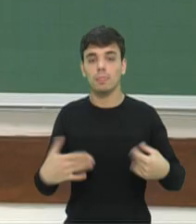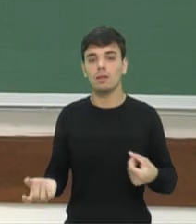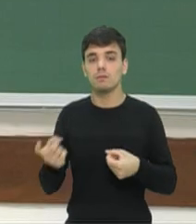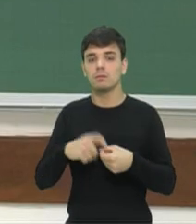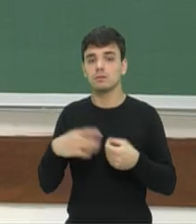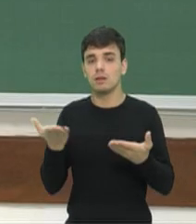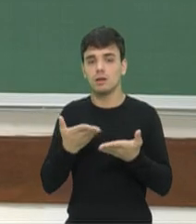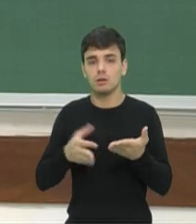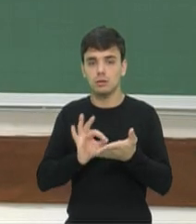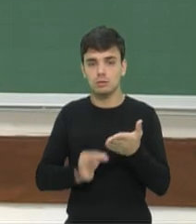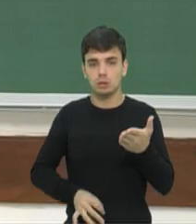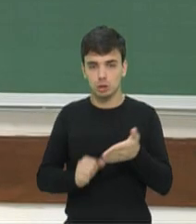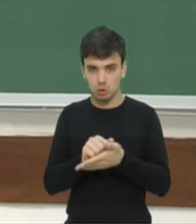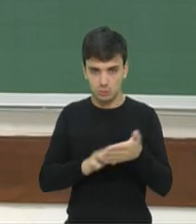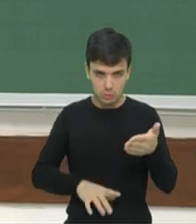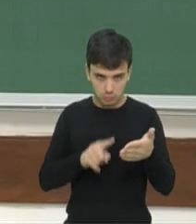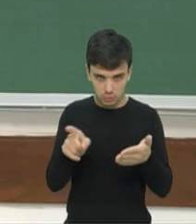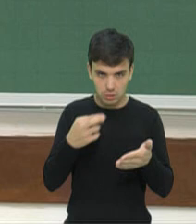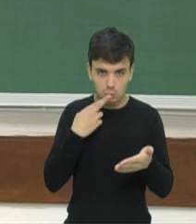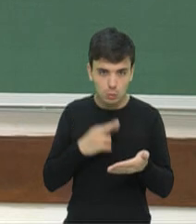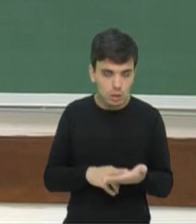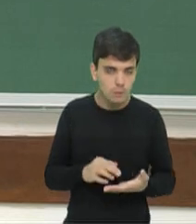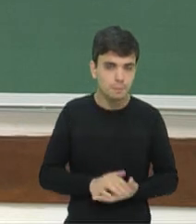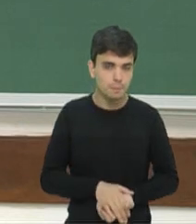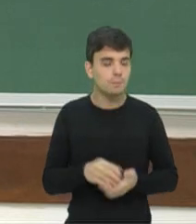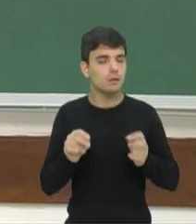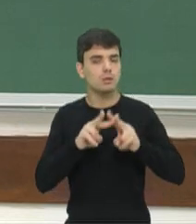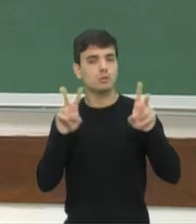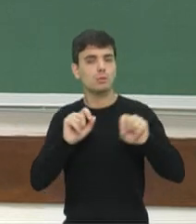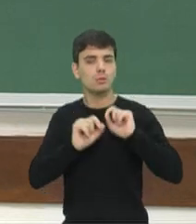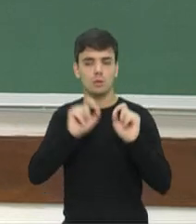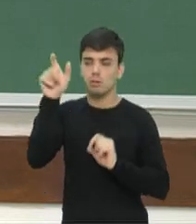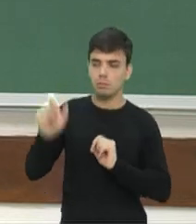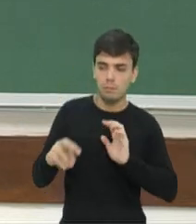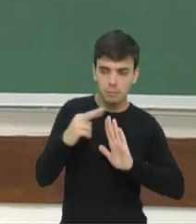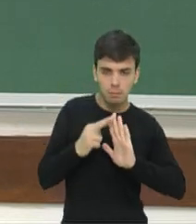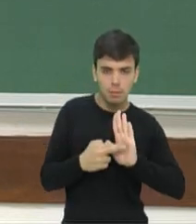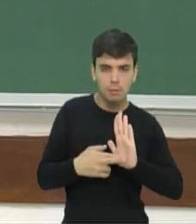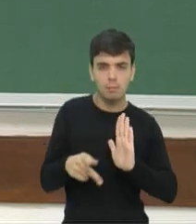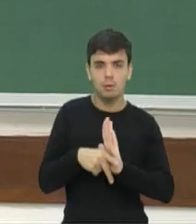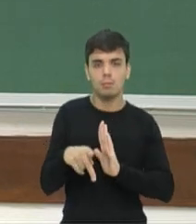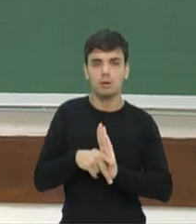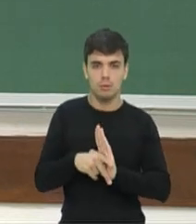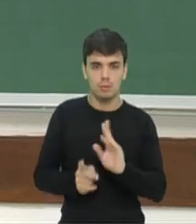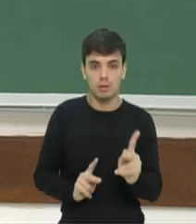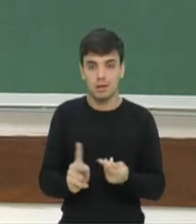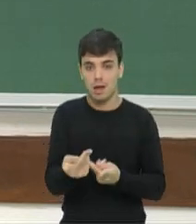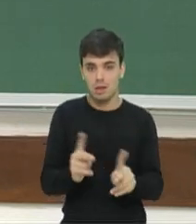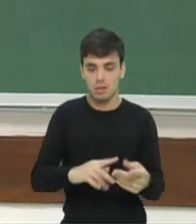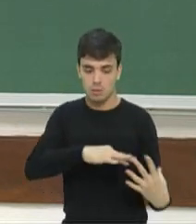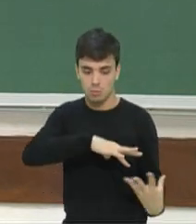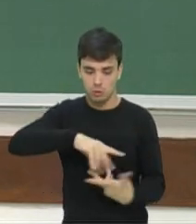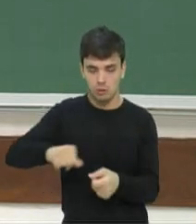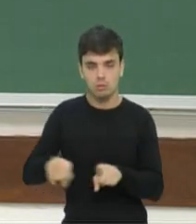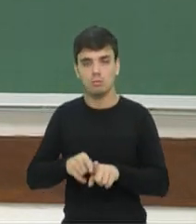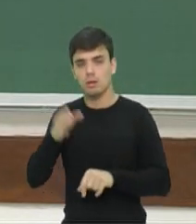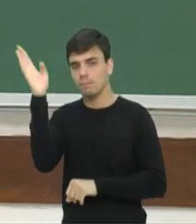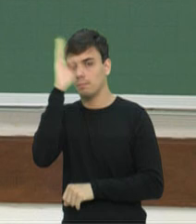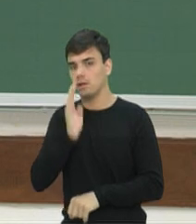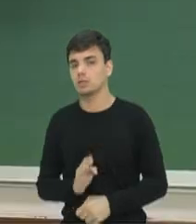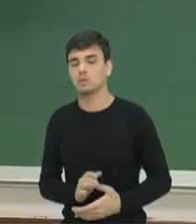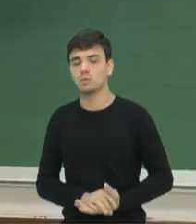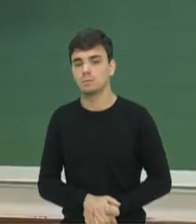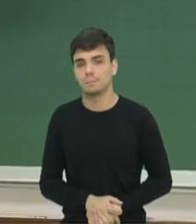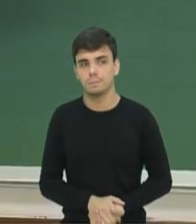Retornamos então, pessoal, com a correção do quiz que tinha ficado aqui para vocês, que são as entidades que regulamentam o karatê a nível mundial e nível nacional. Então,